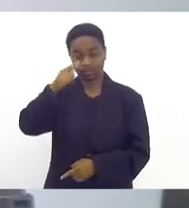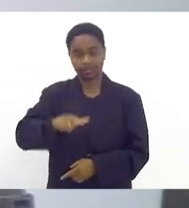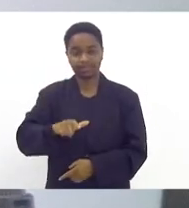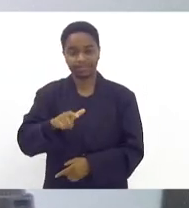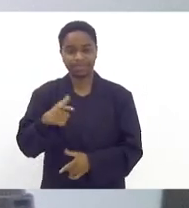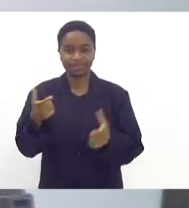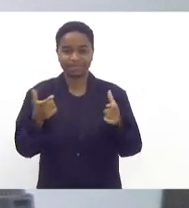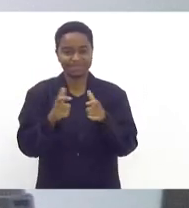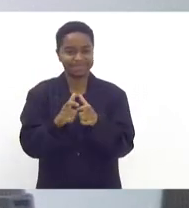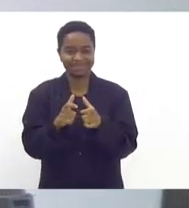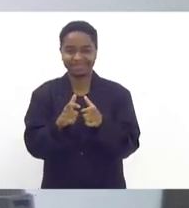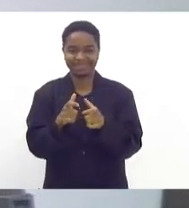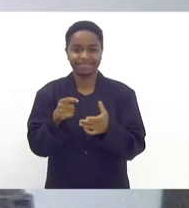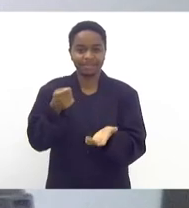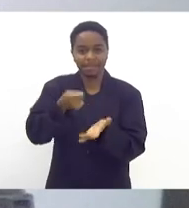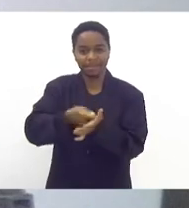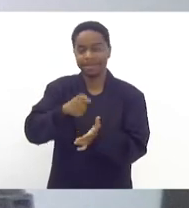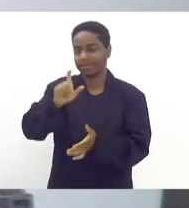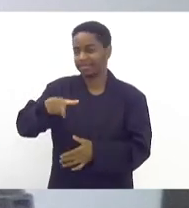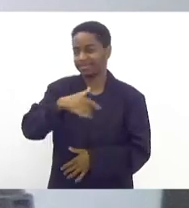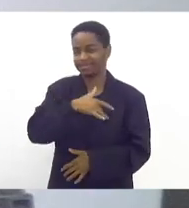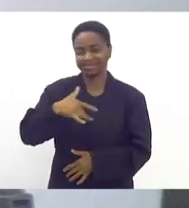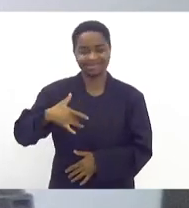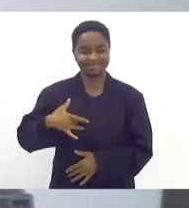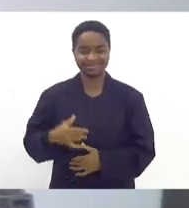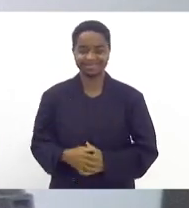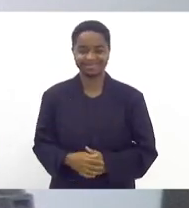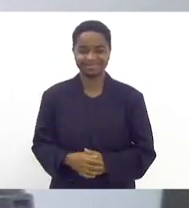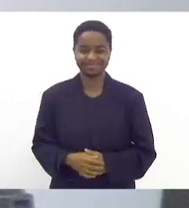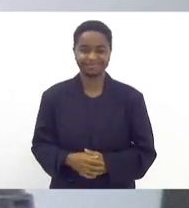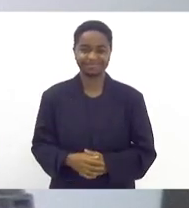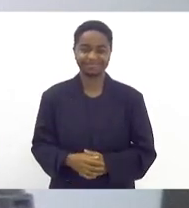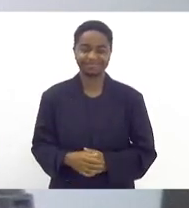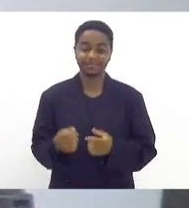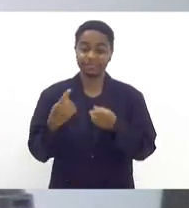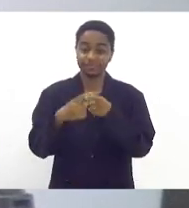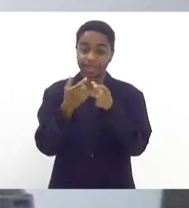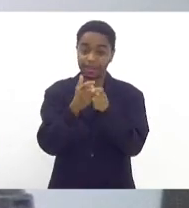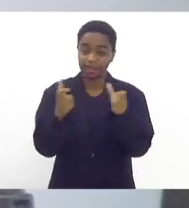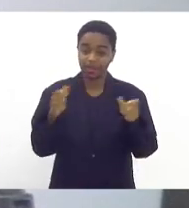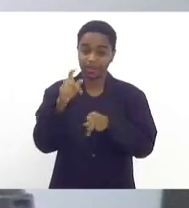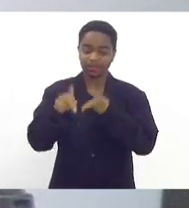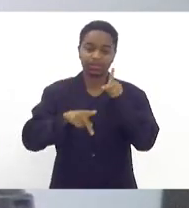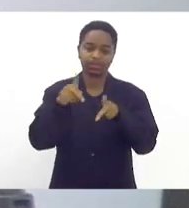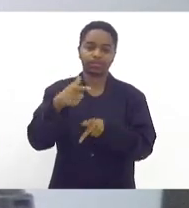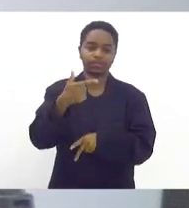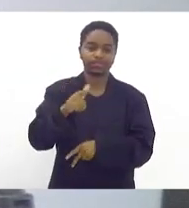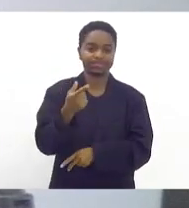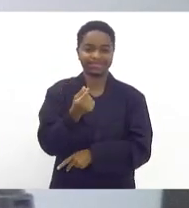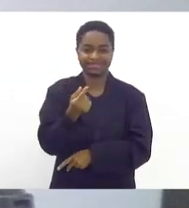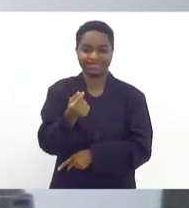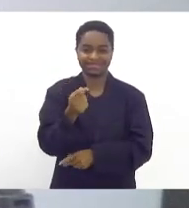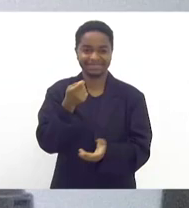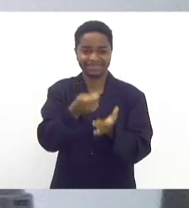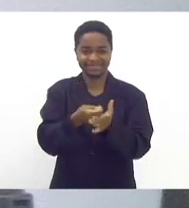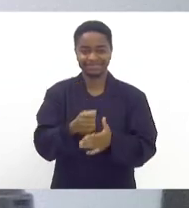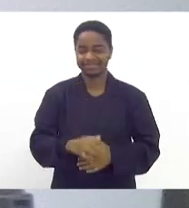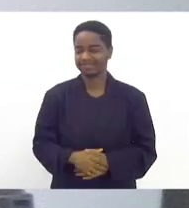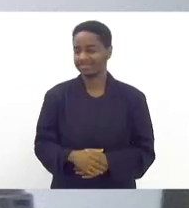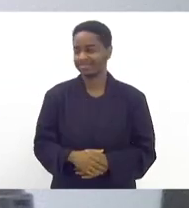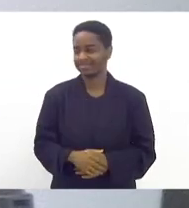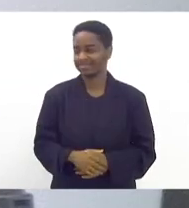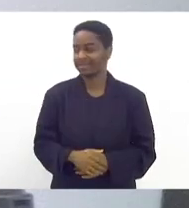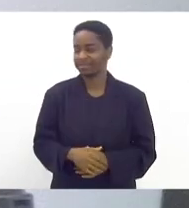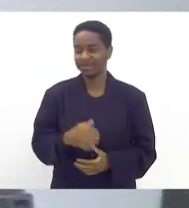é minoria que paga o plano de saúde porque a grande parte da população não tem dinheiro para ficar com esse custo